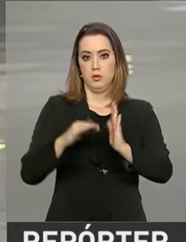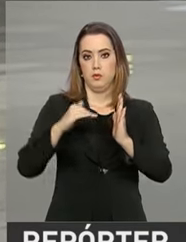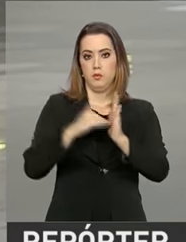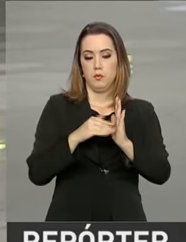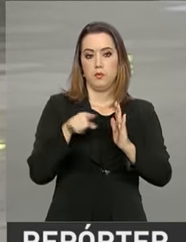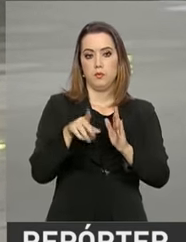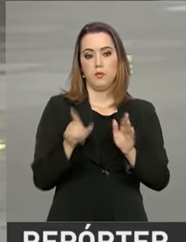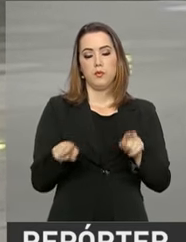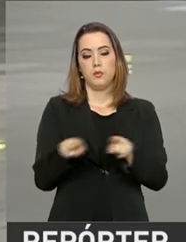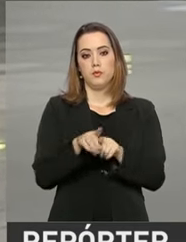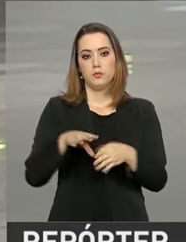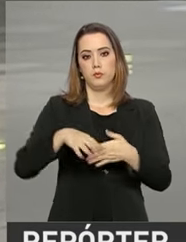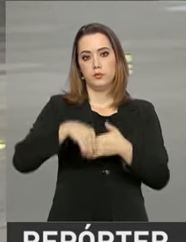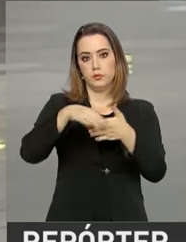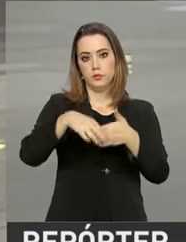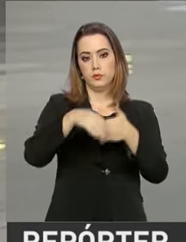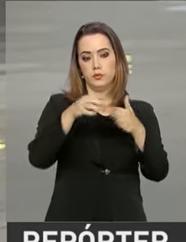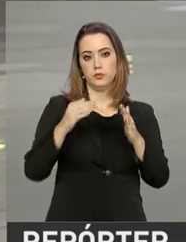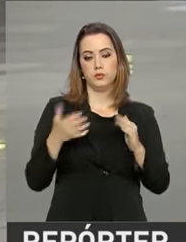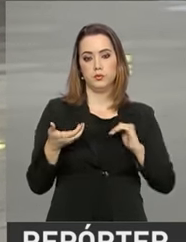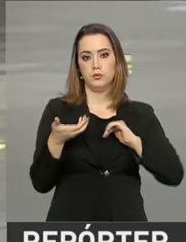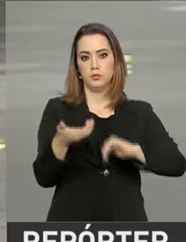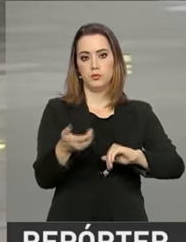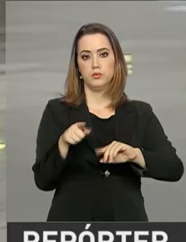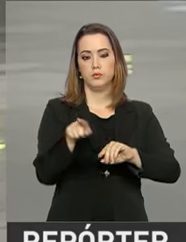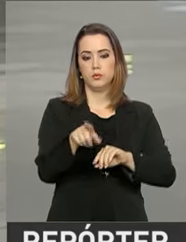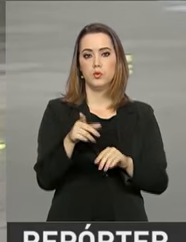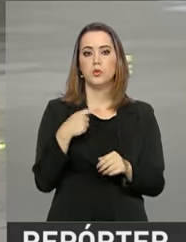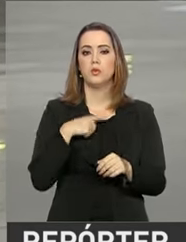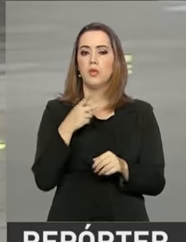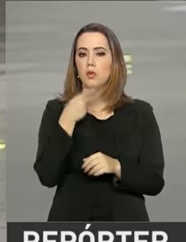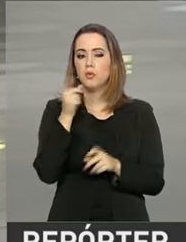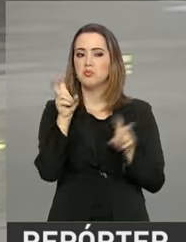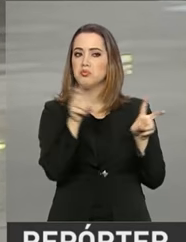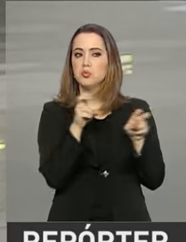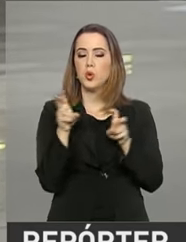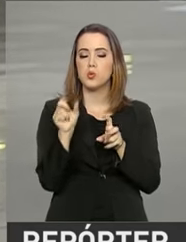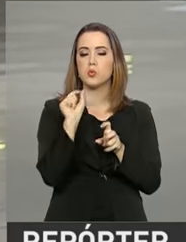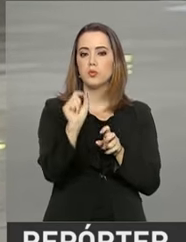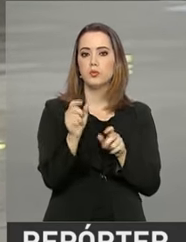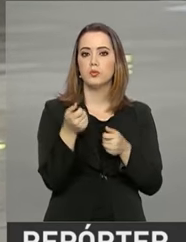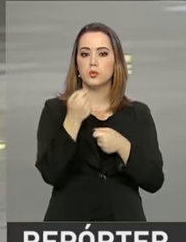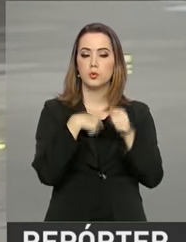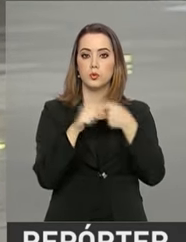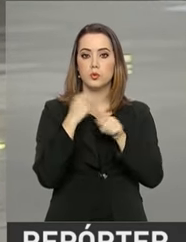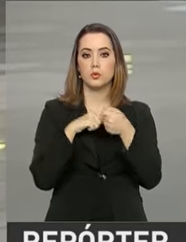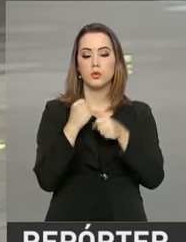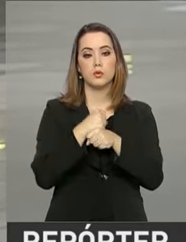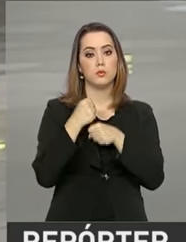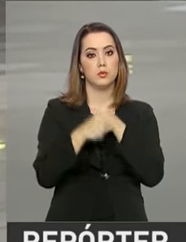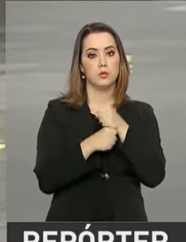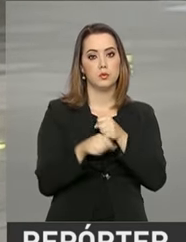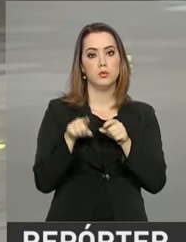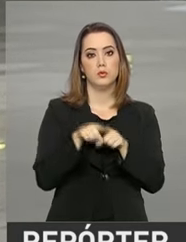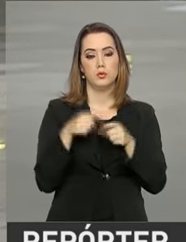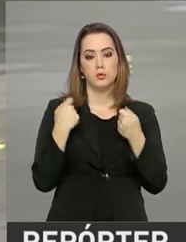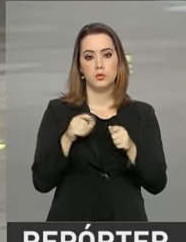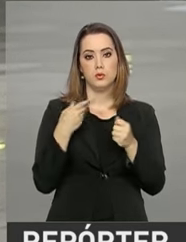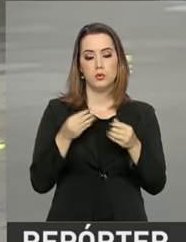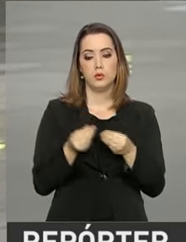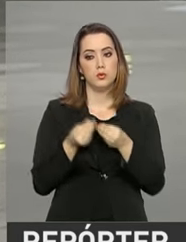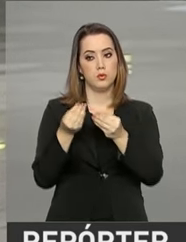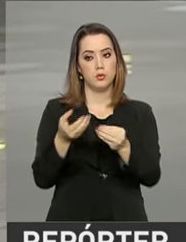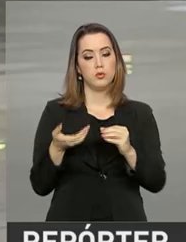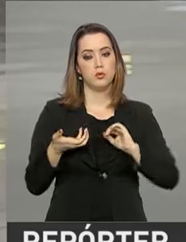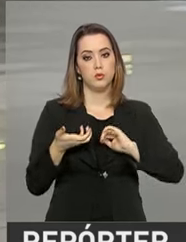Nacional entre os assuntos estão os seguintes o orçamento do ano que vem que o governo precisa enviar ao congresso nacional até o fim